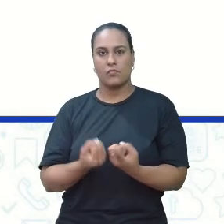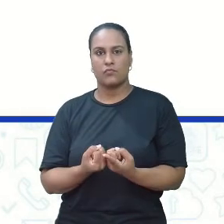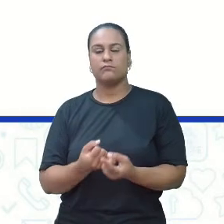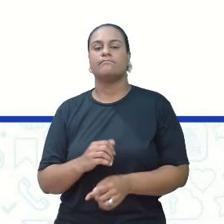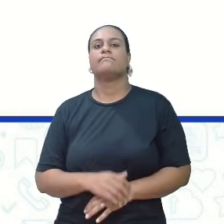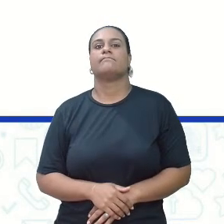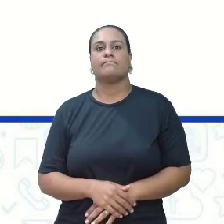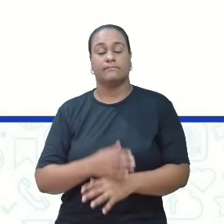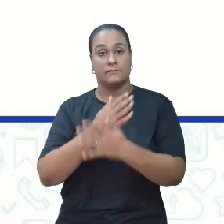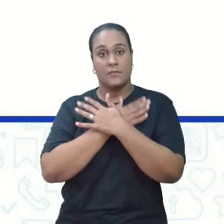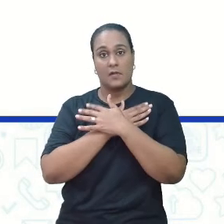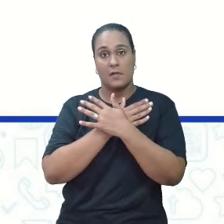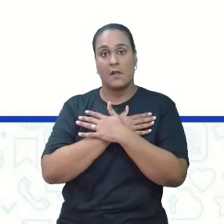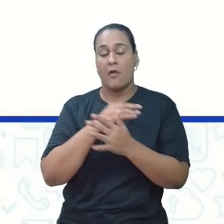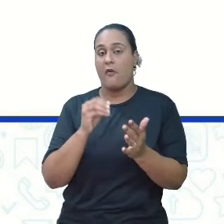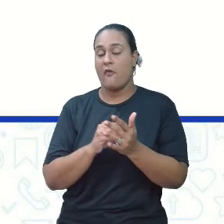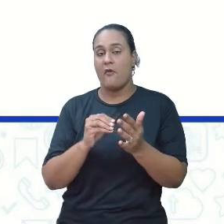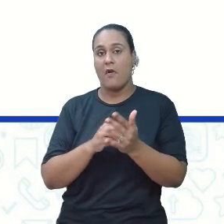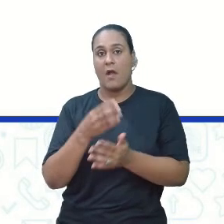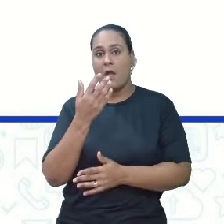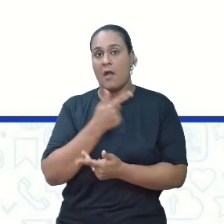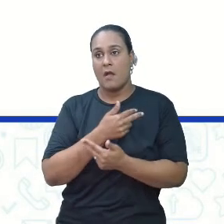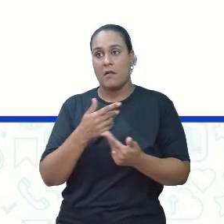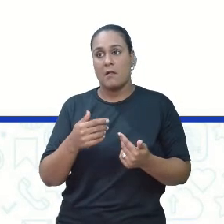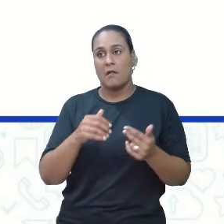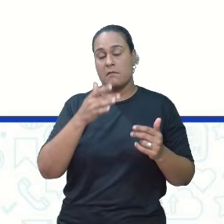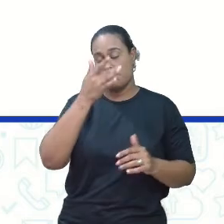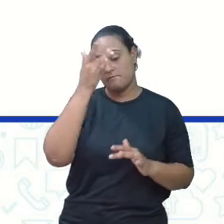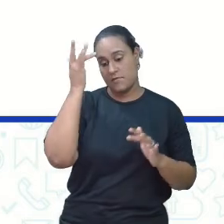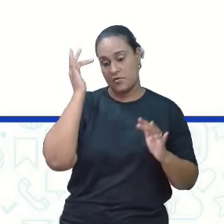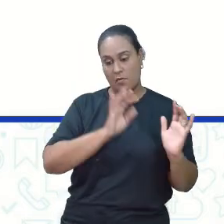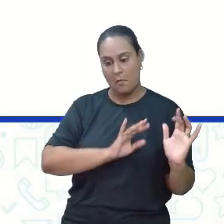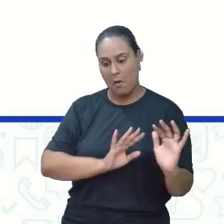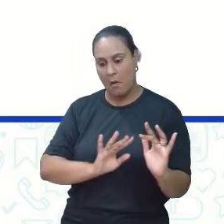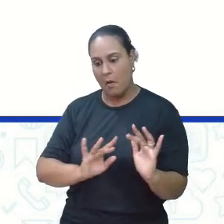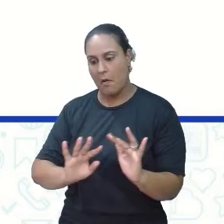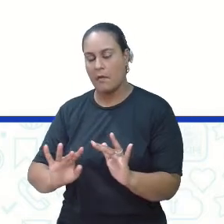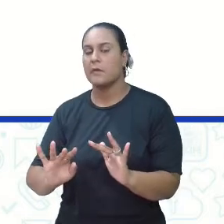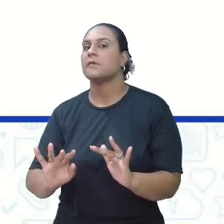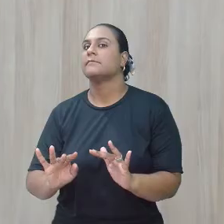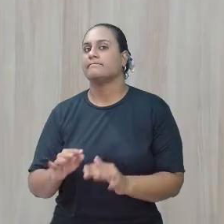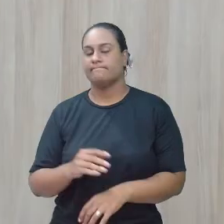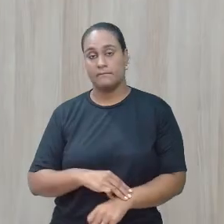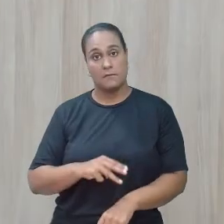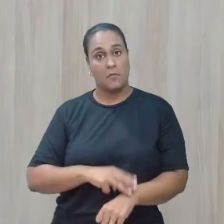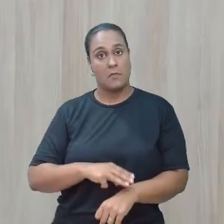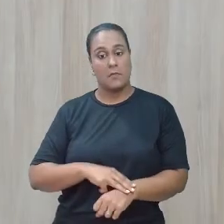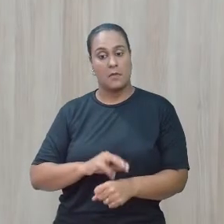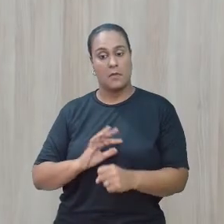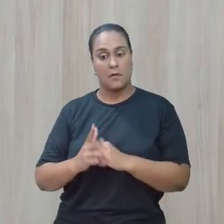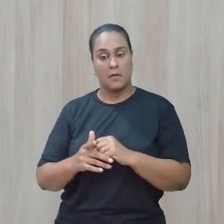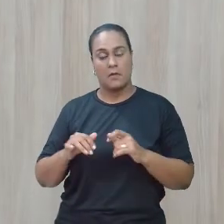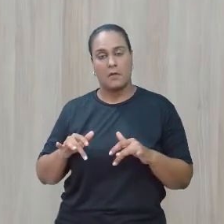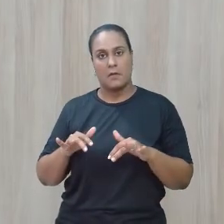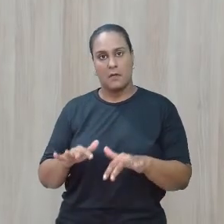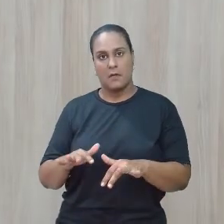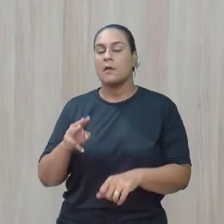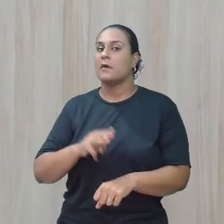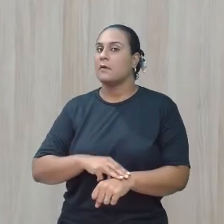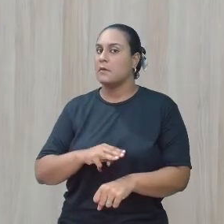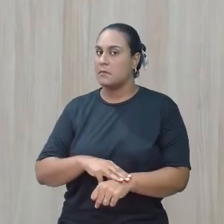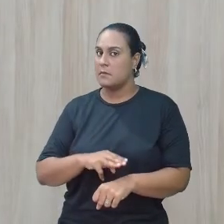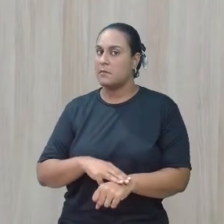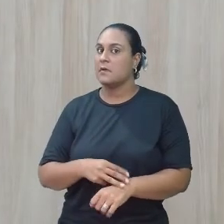desemprego, falta de alimentos, migração, né? A gente vive hoje, por exemplo, um momento de pandemia, né? Que é um momento que a gente